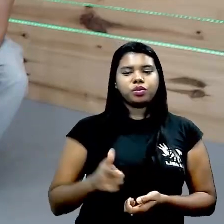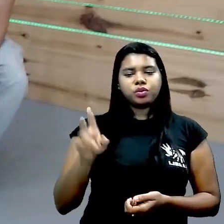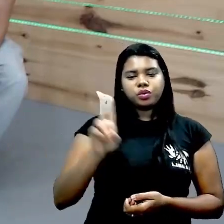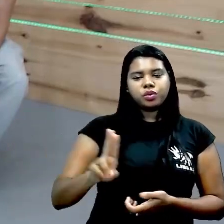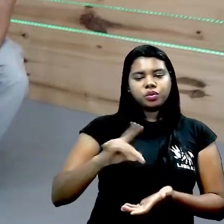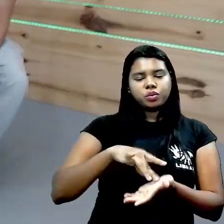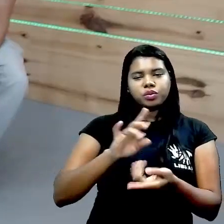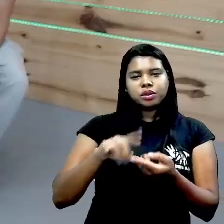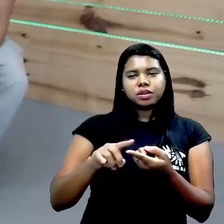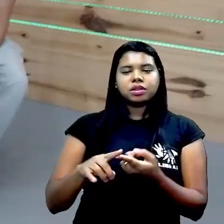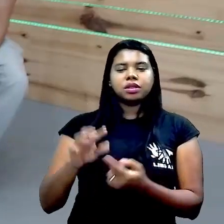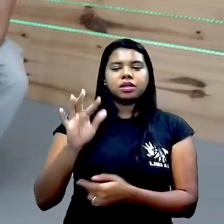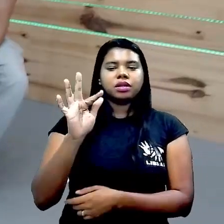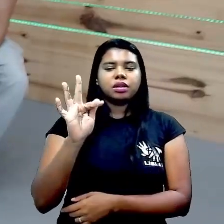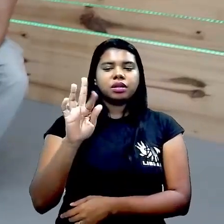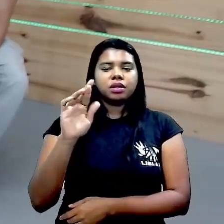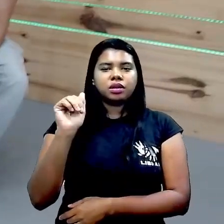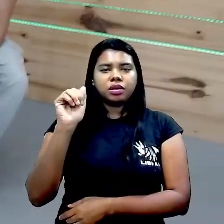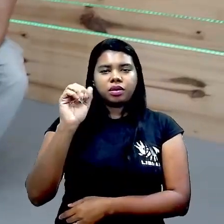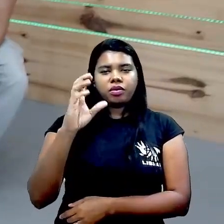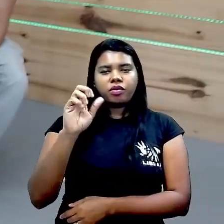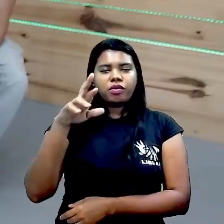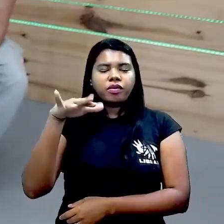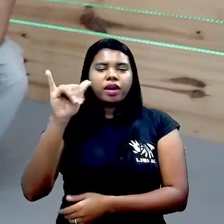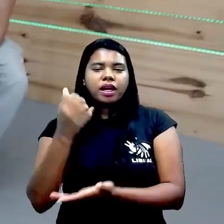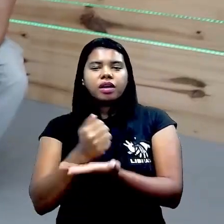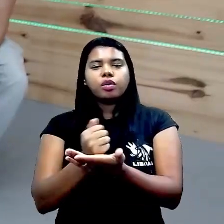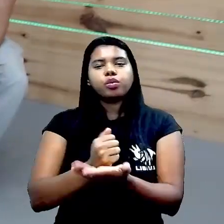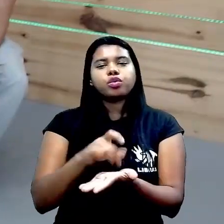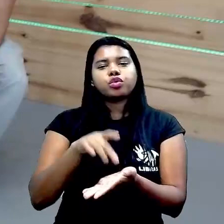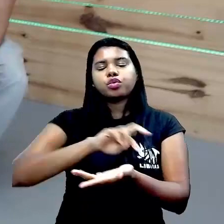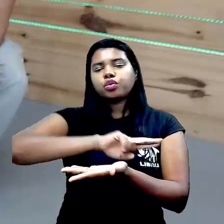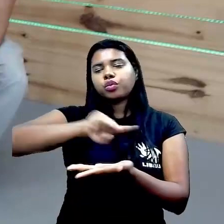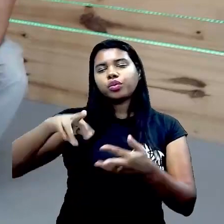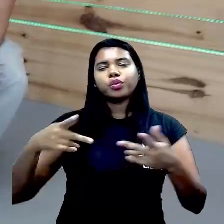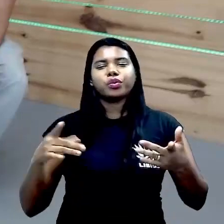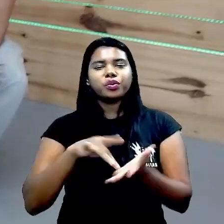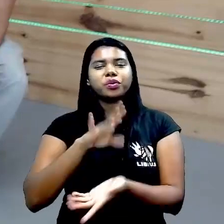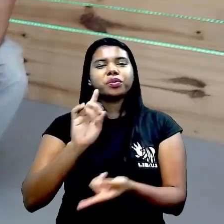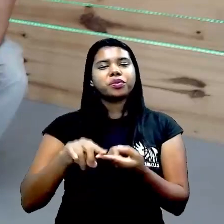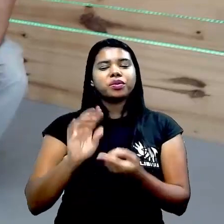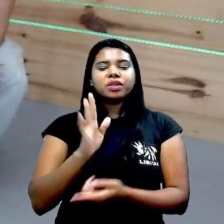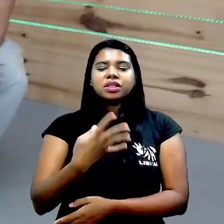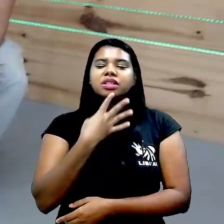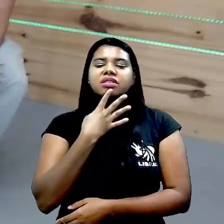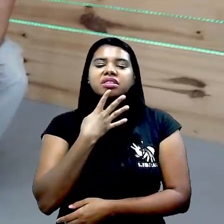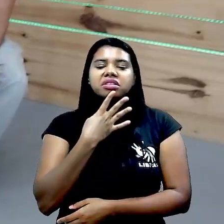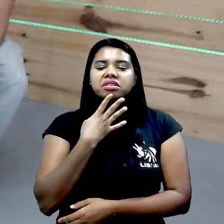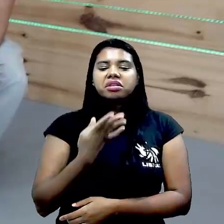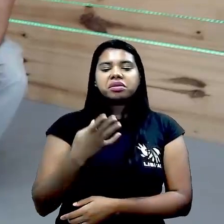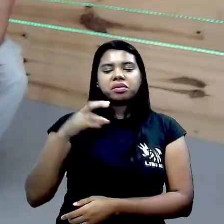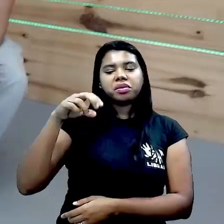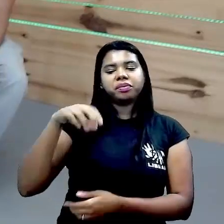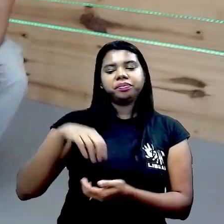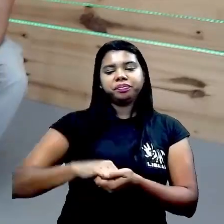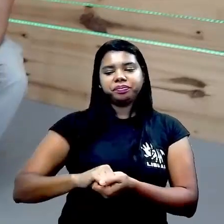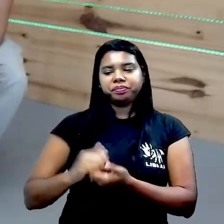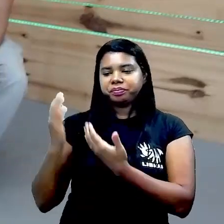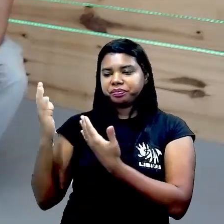CryEngine. E assim a gente já sabe que também tem o jogo Crysis, dentre outros. E a Unreal já é conhecida pelo Unreal Tournament.